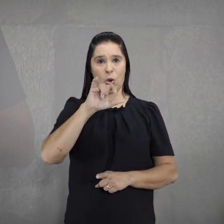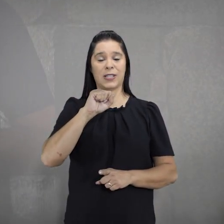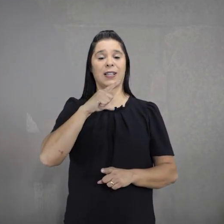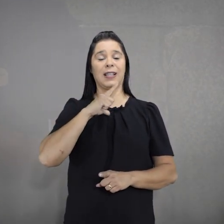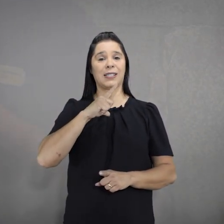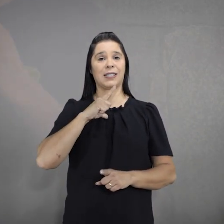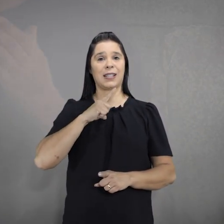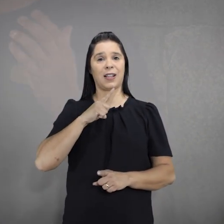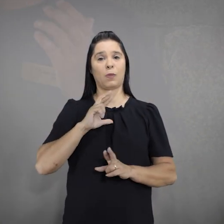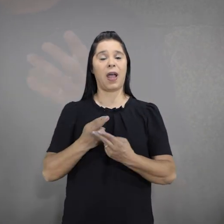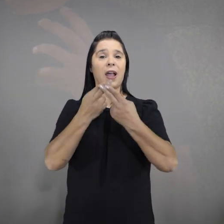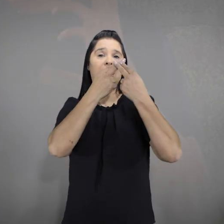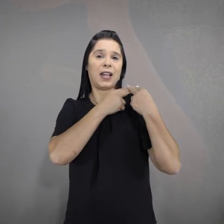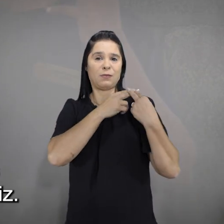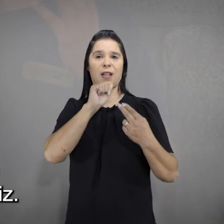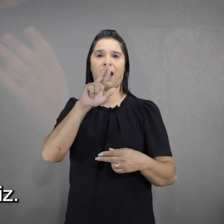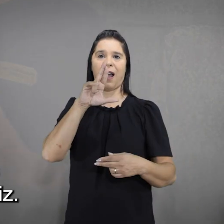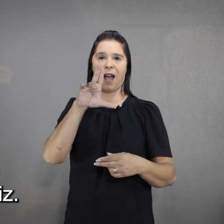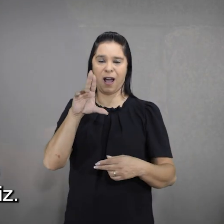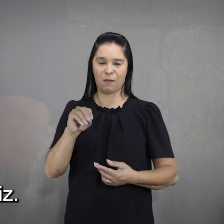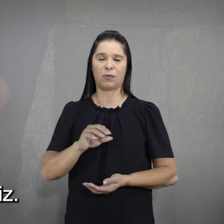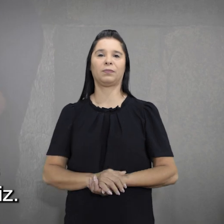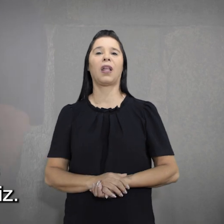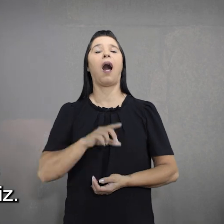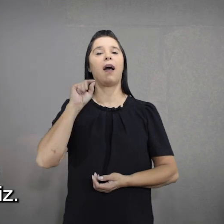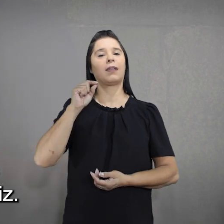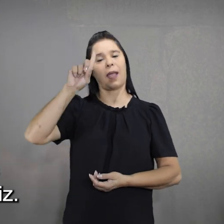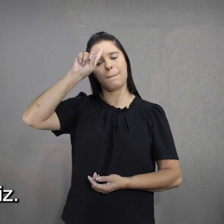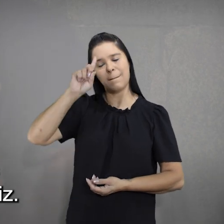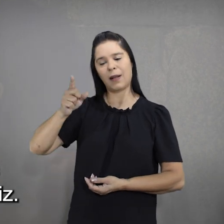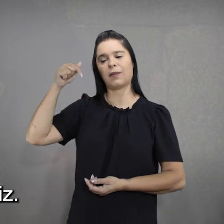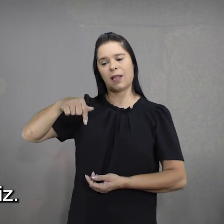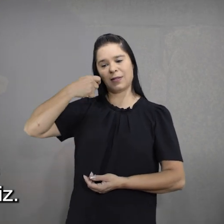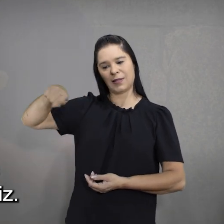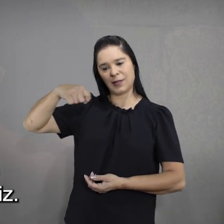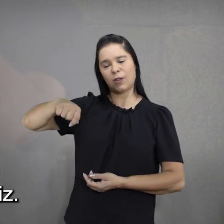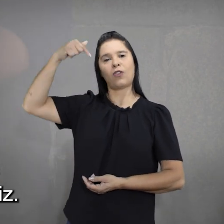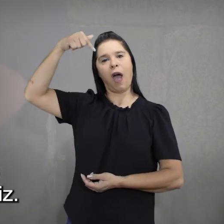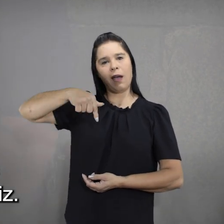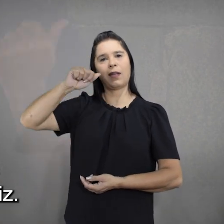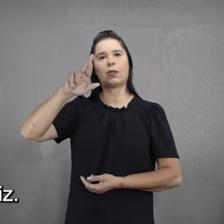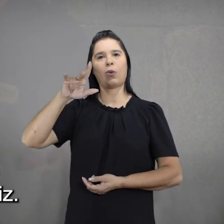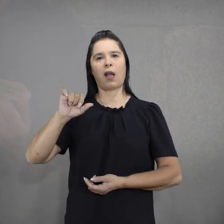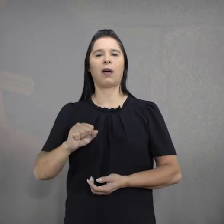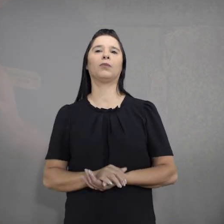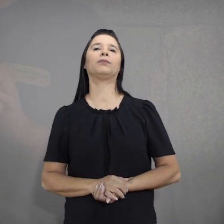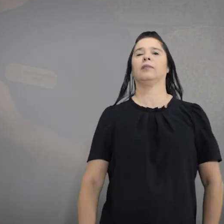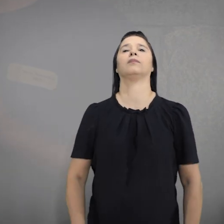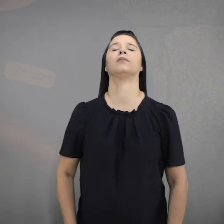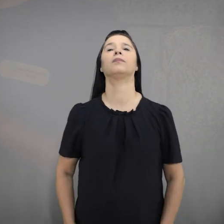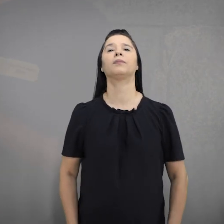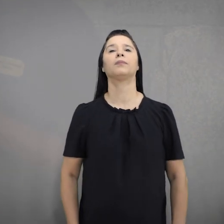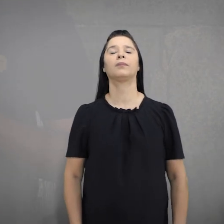né? Aí a coisa vira. Então aí quem comanda são esses sinos daqui do Carmo, comandam um sino da matriz.